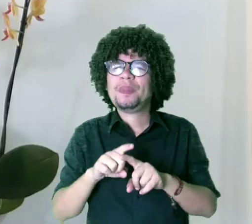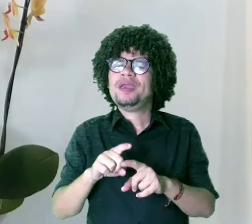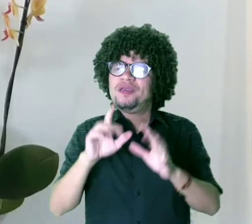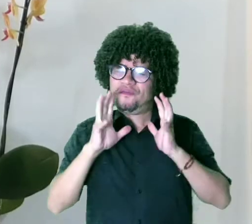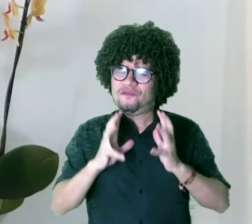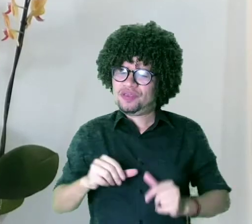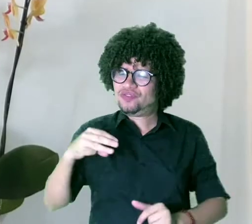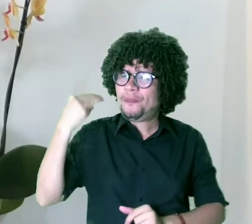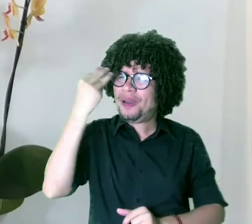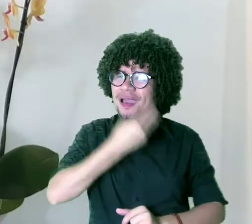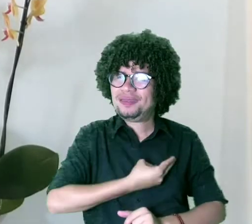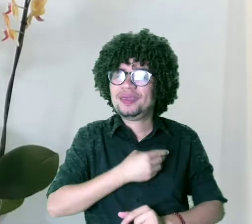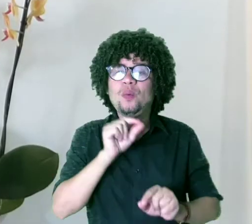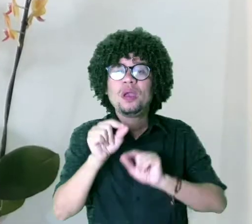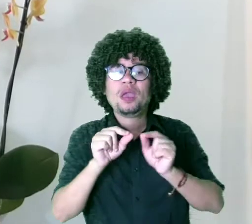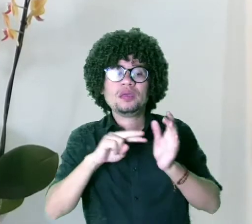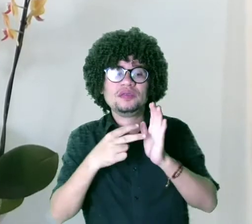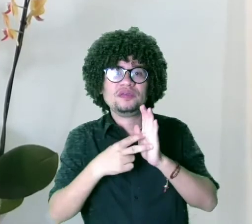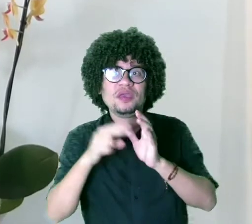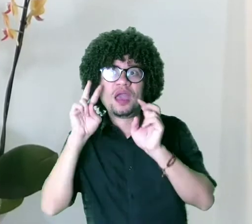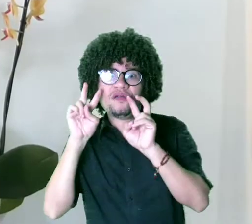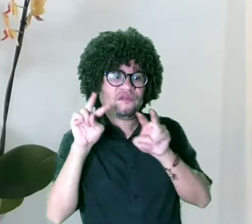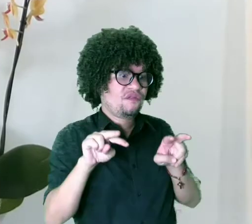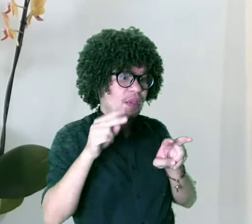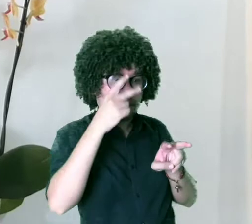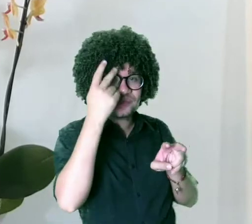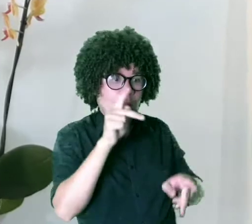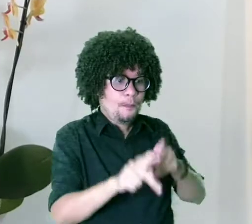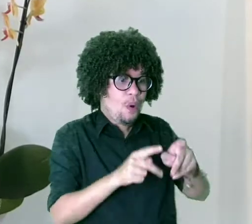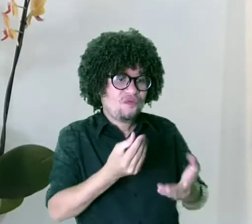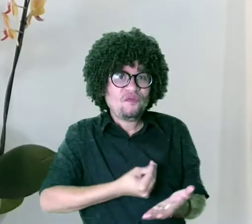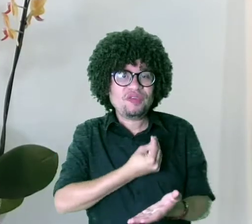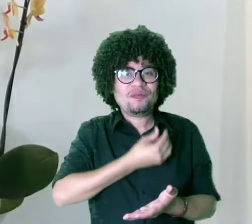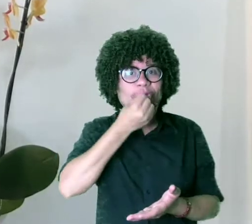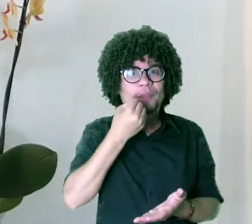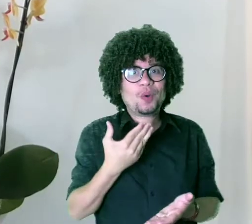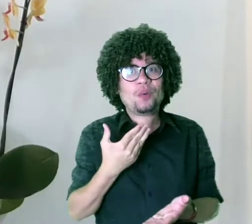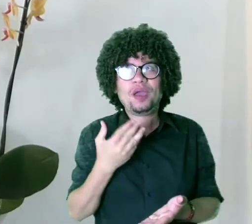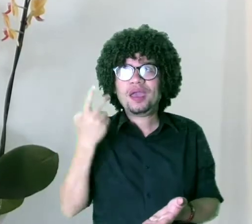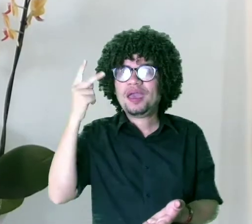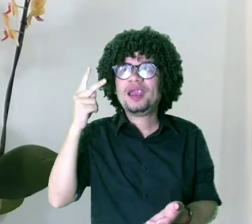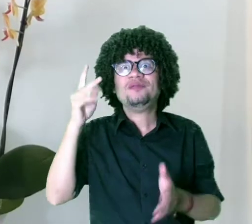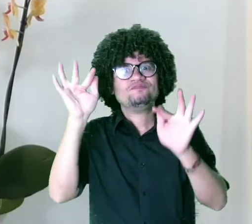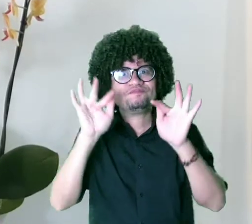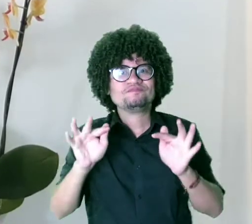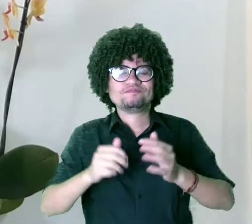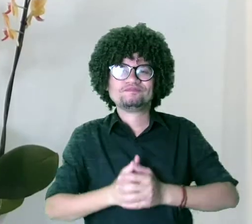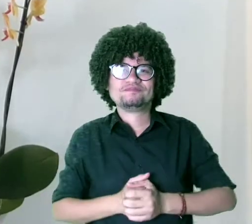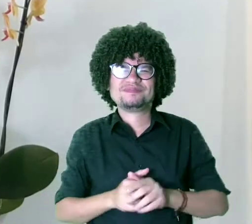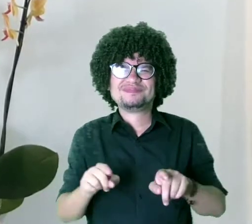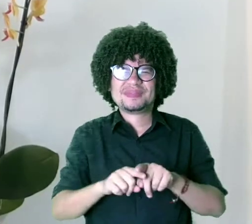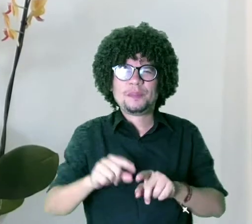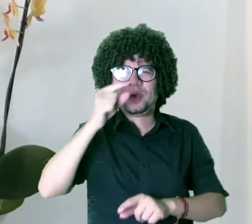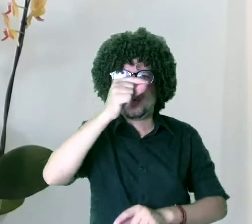ver o seu povo vivo. Já Santo Irineu de Lyon, que proclamava também as grandezas